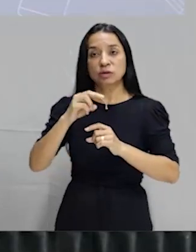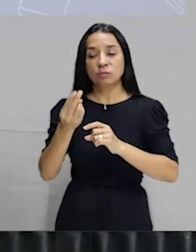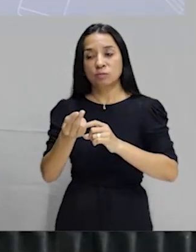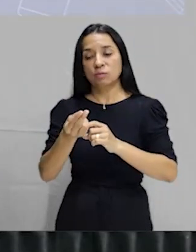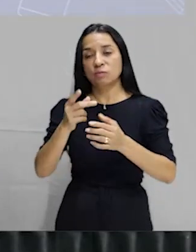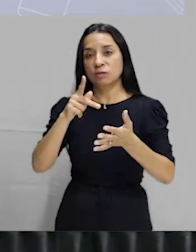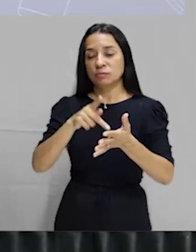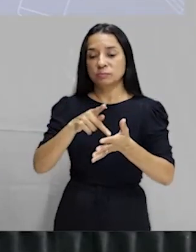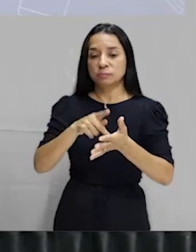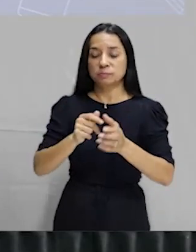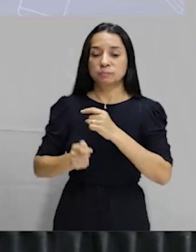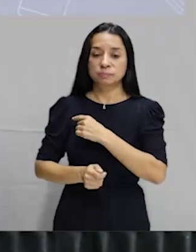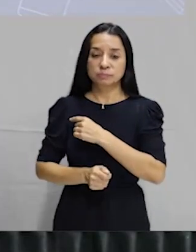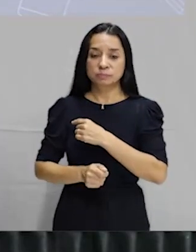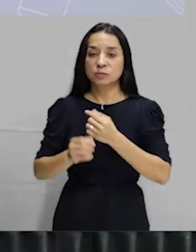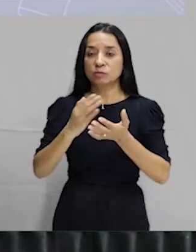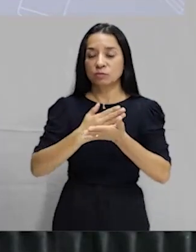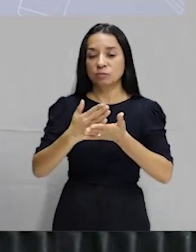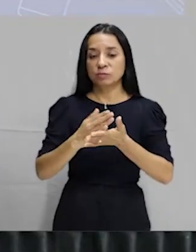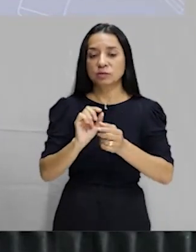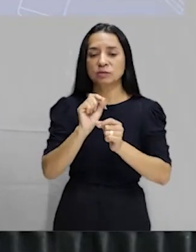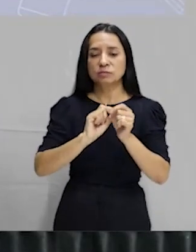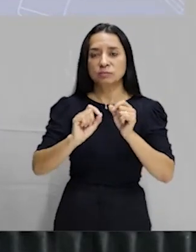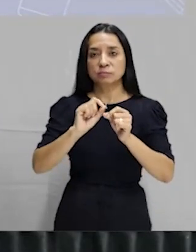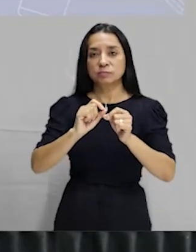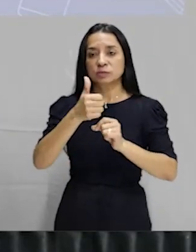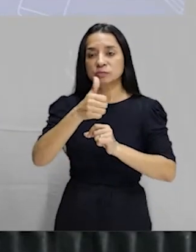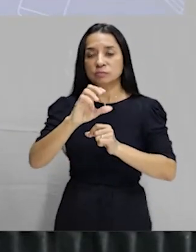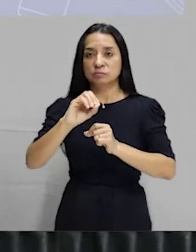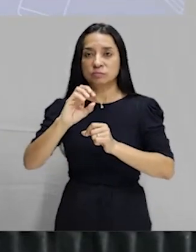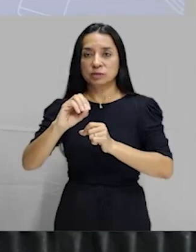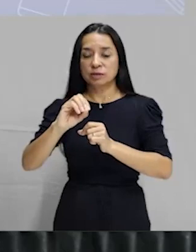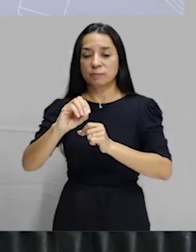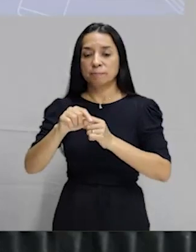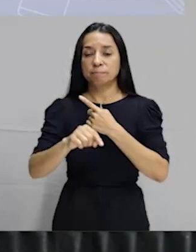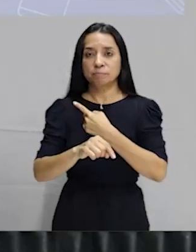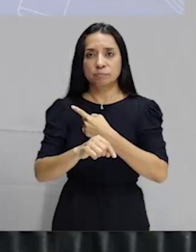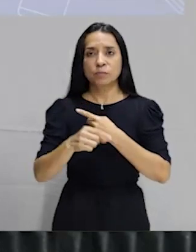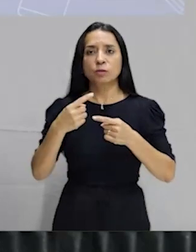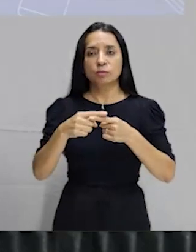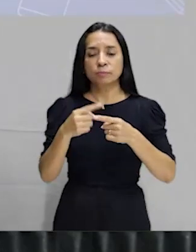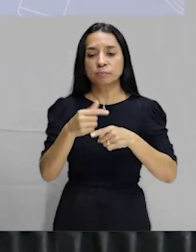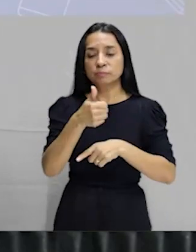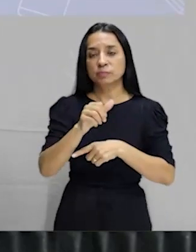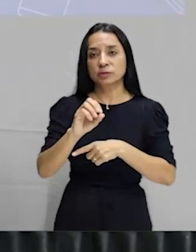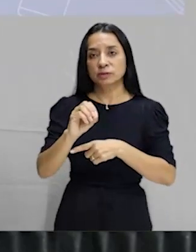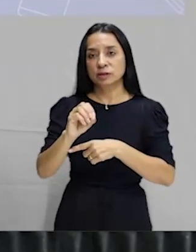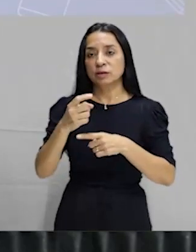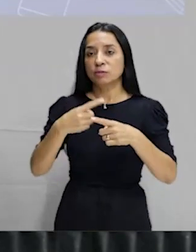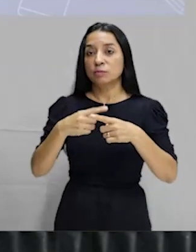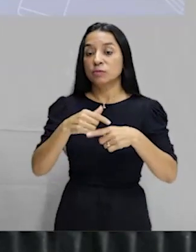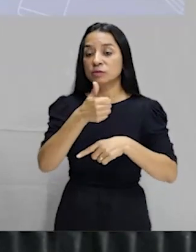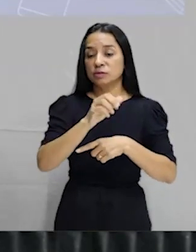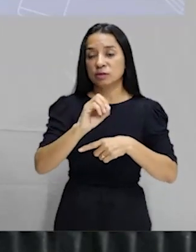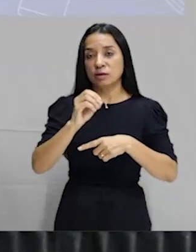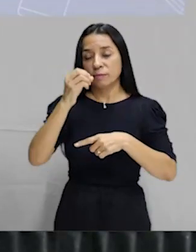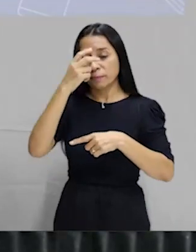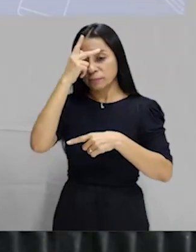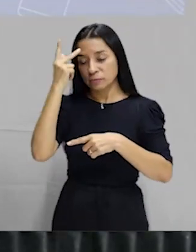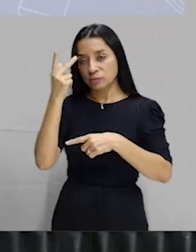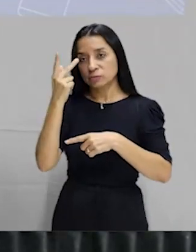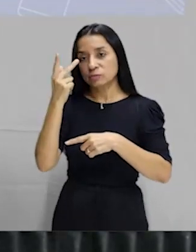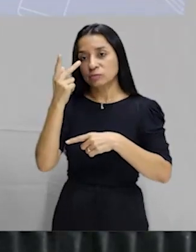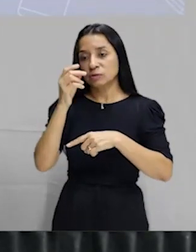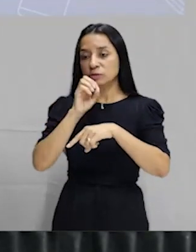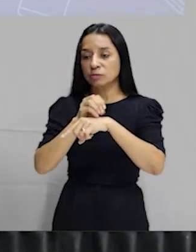que com o 100, Renata? Justamente porque ele disse que 100 pessoas compartilharam as 2 notícias, tanto a falsa